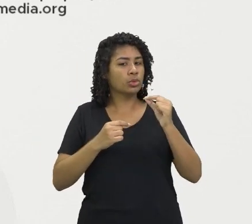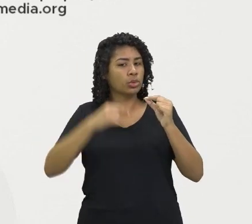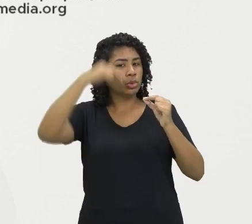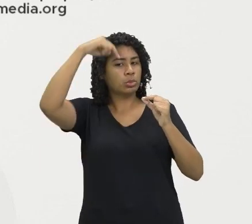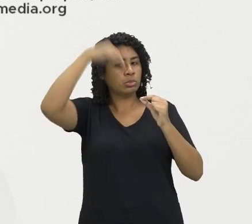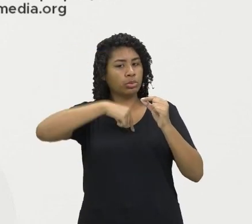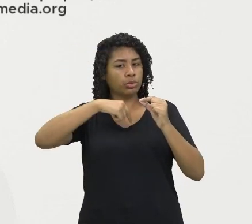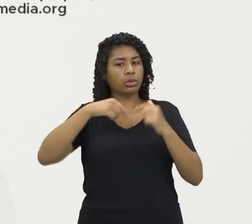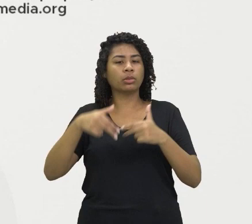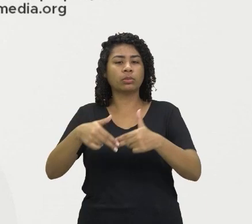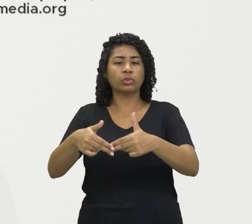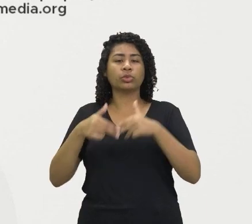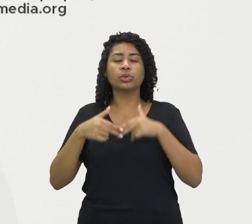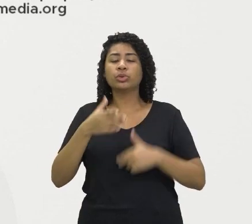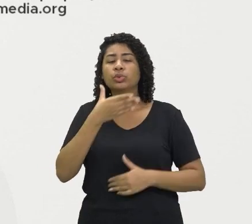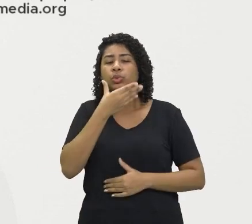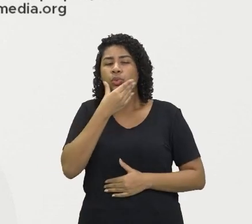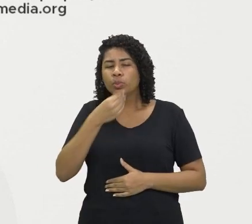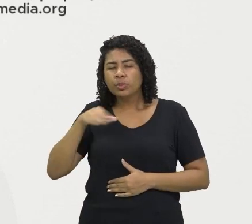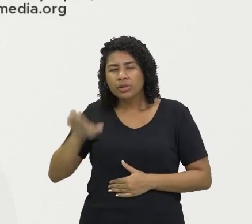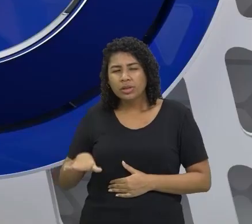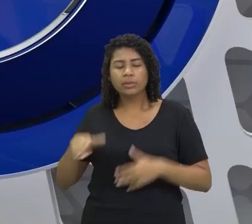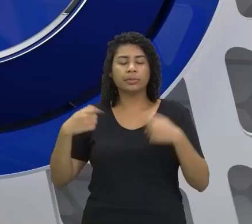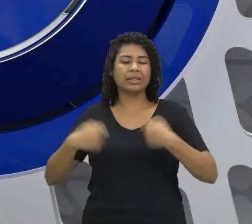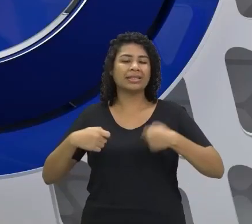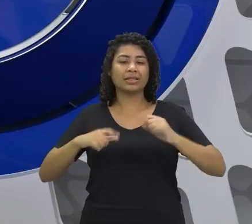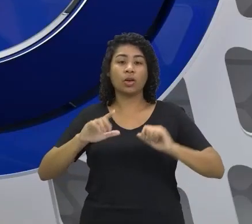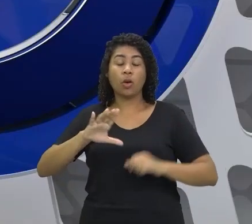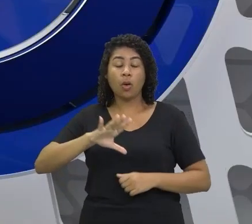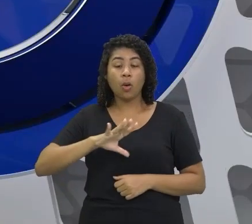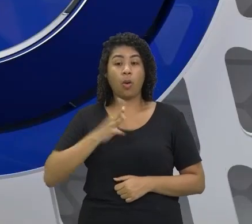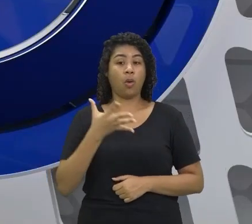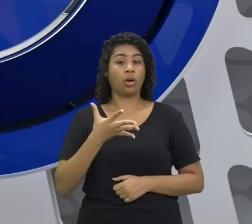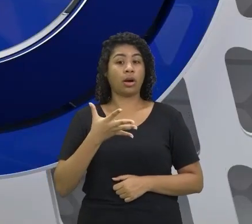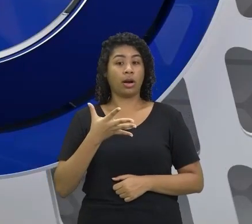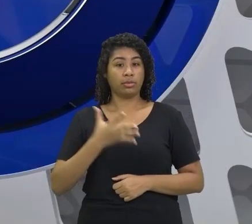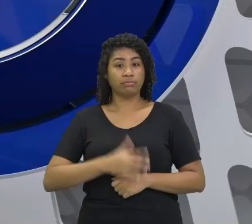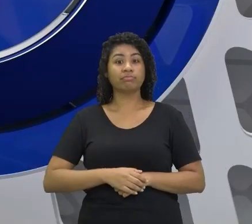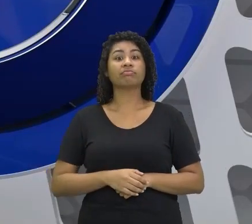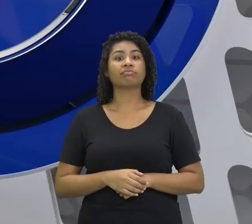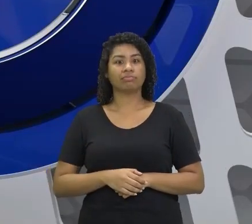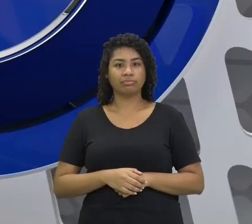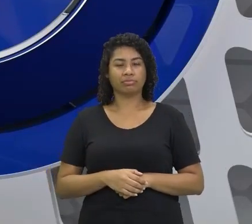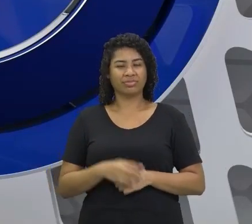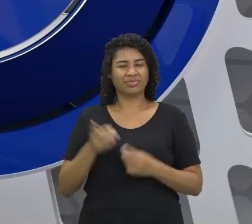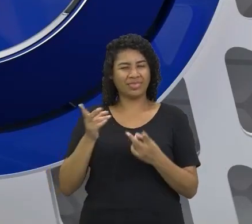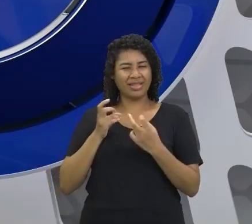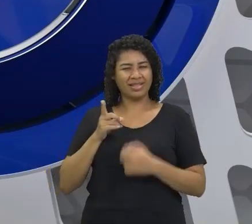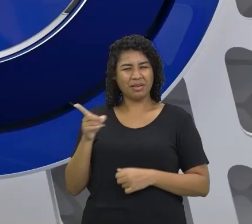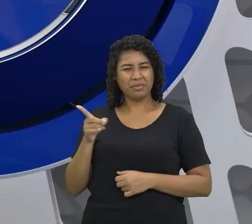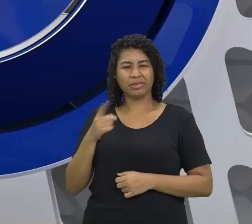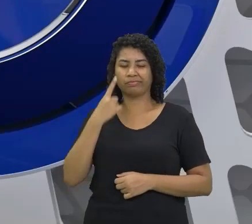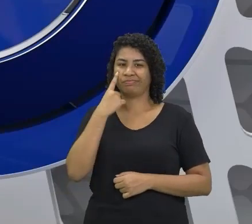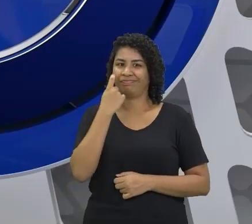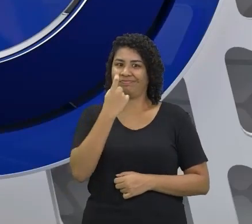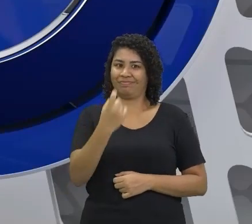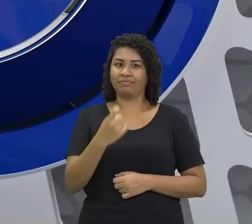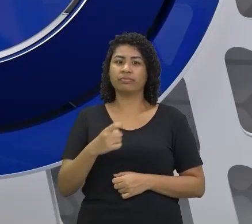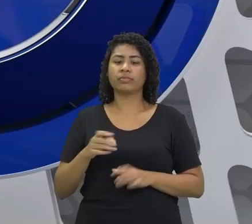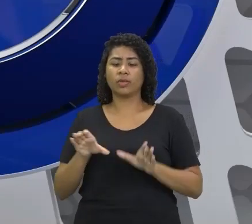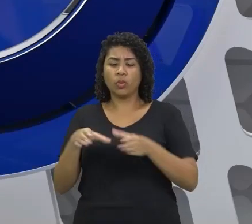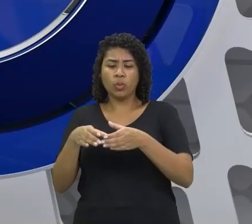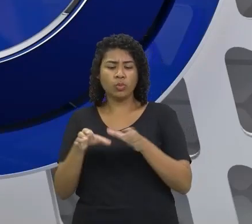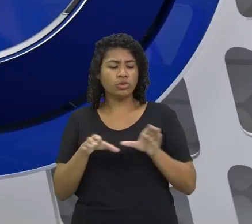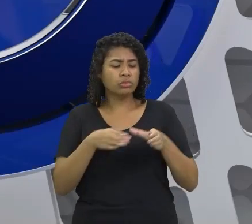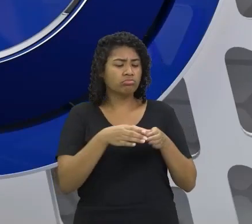muita coragem, né? Tem que ter assim, tem que ser valente, né? Então, olha só que interessante, né? Cada comunidade,